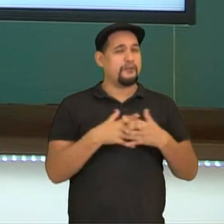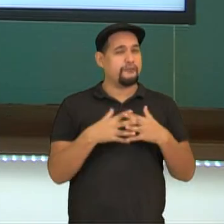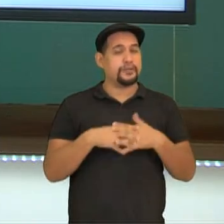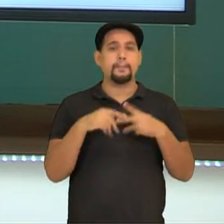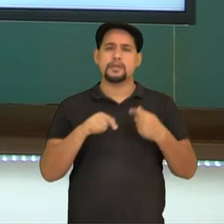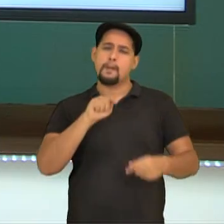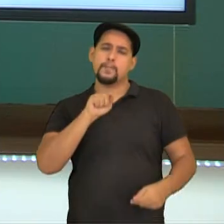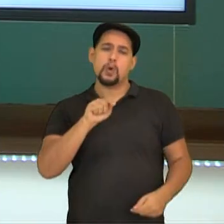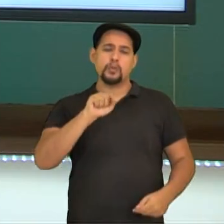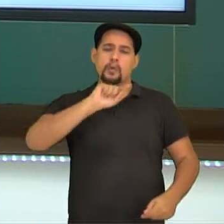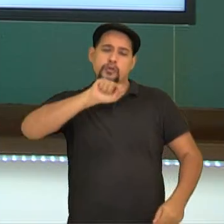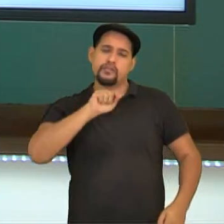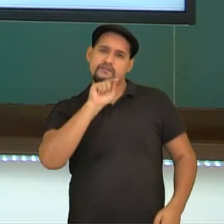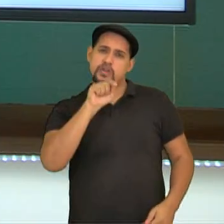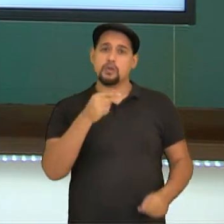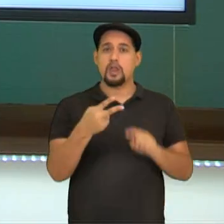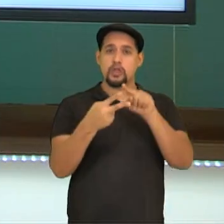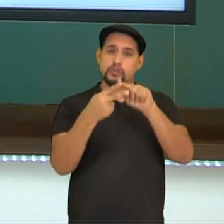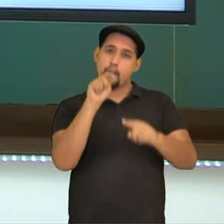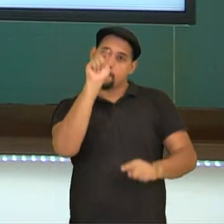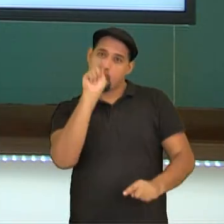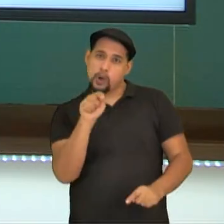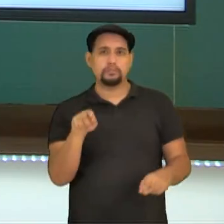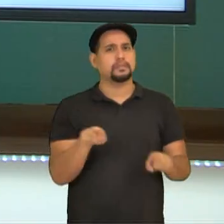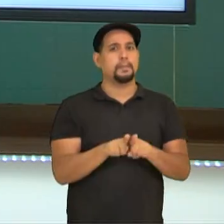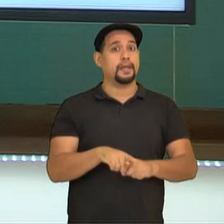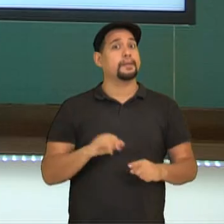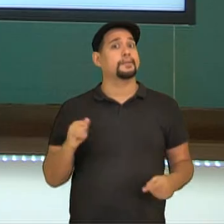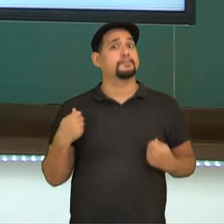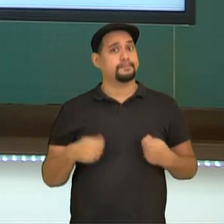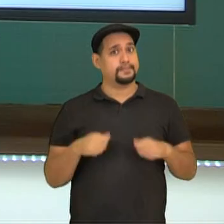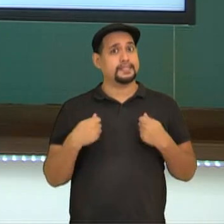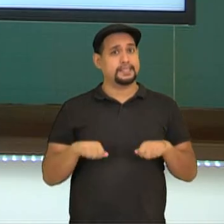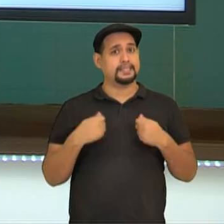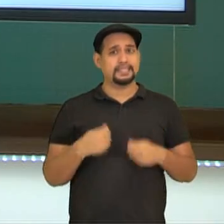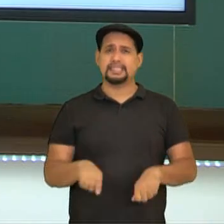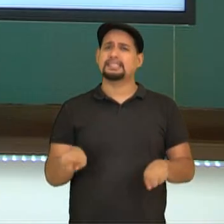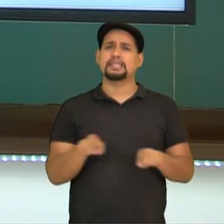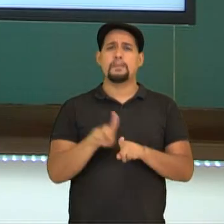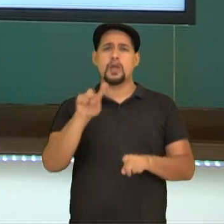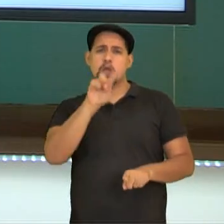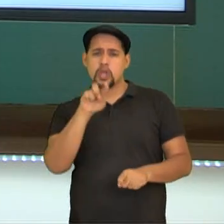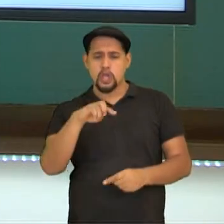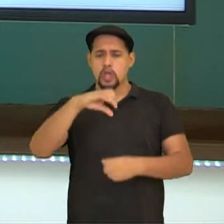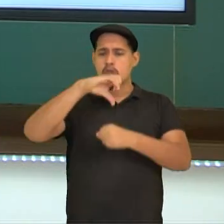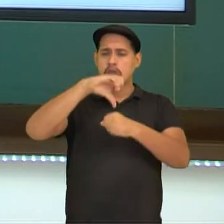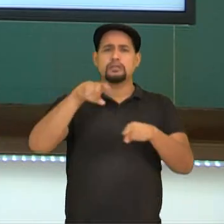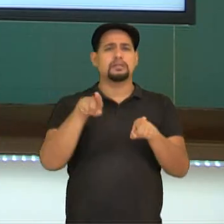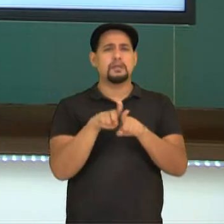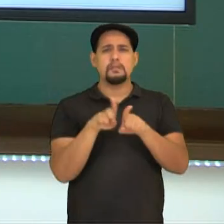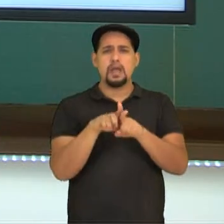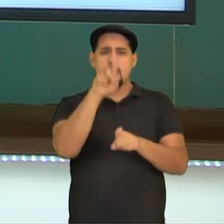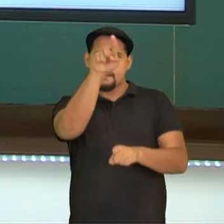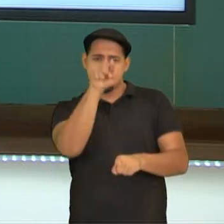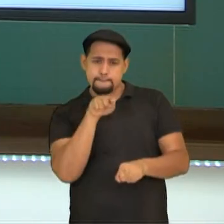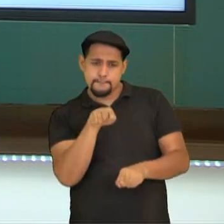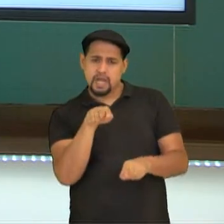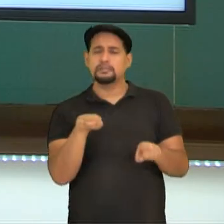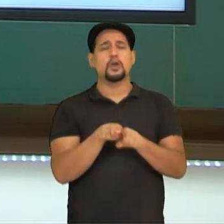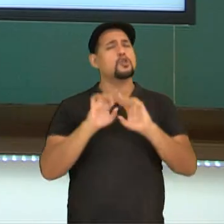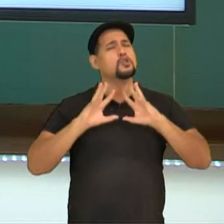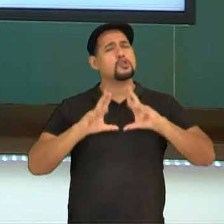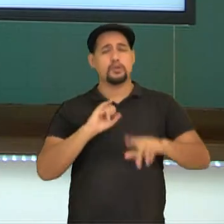ponto e vírgula, dois pontos, interrogação, exclamação. São muito